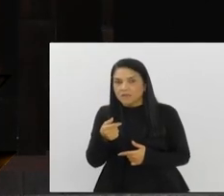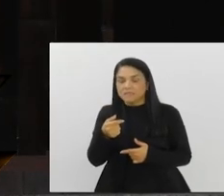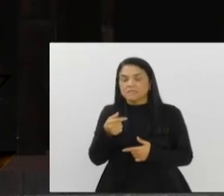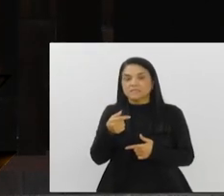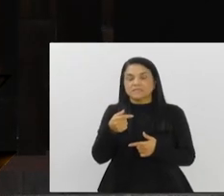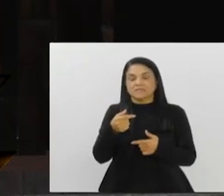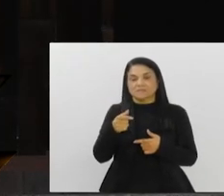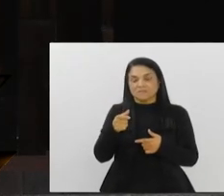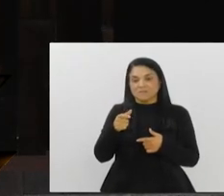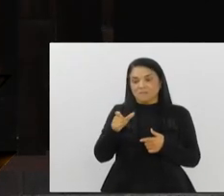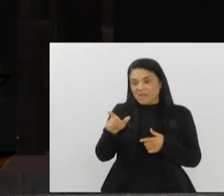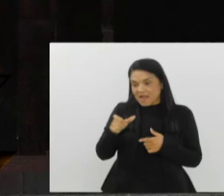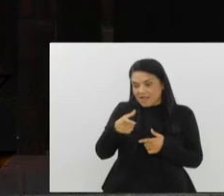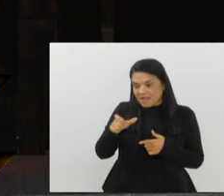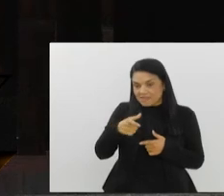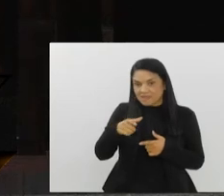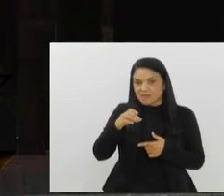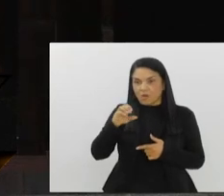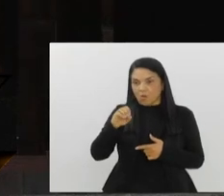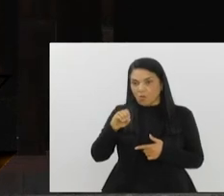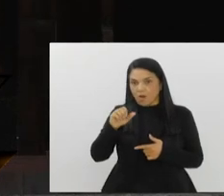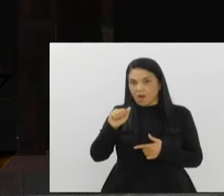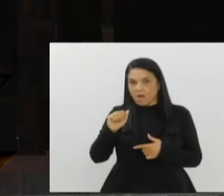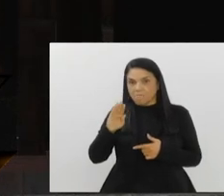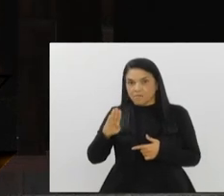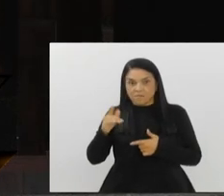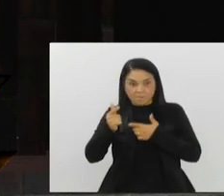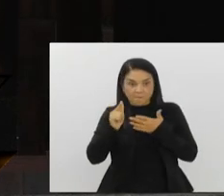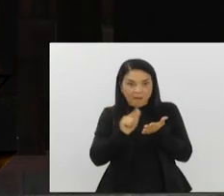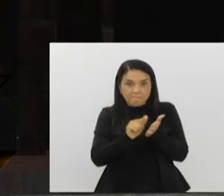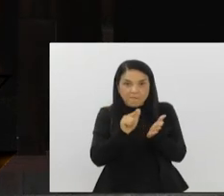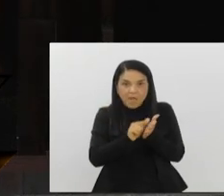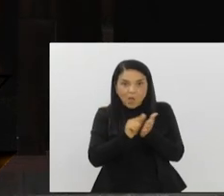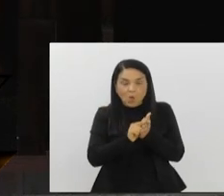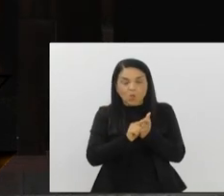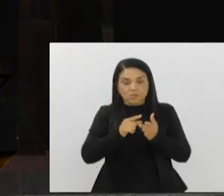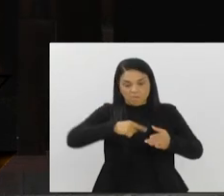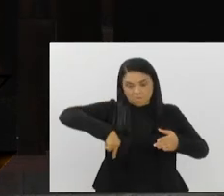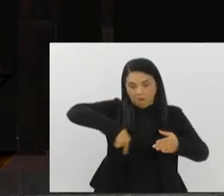que era de papel bom